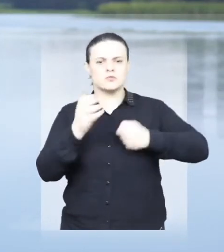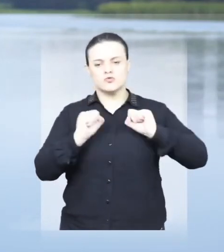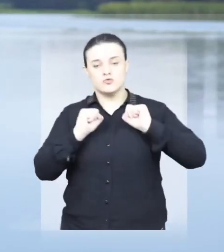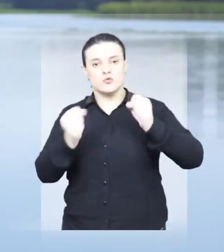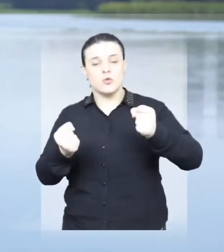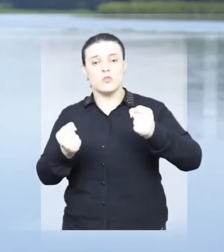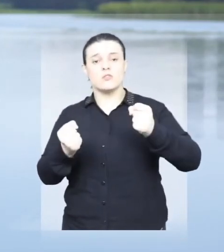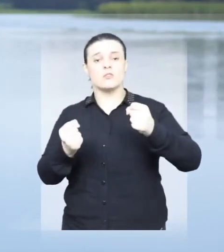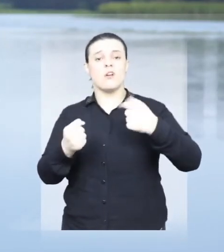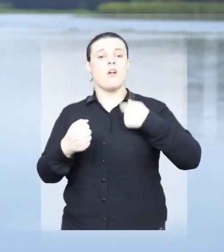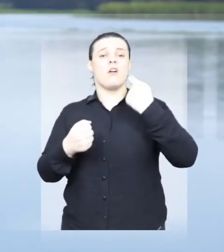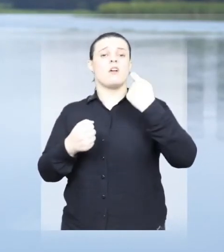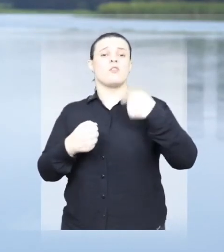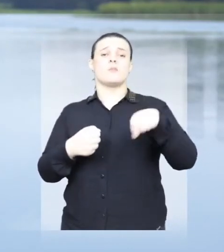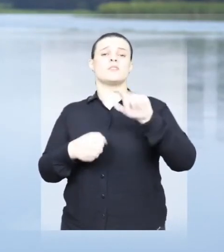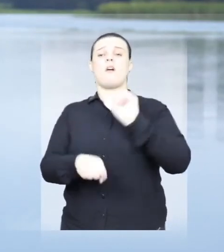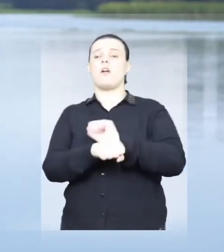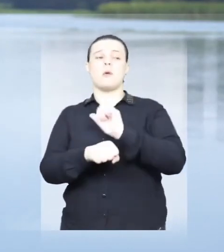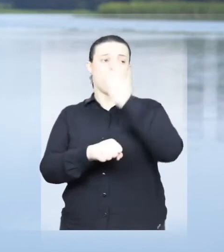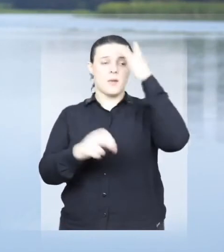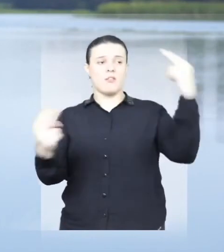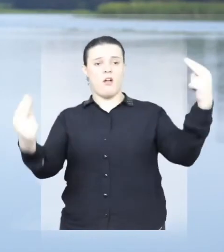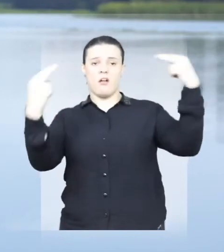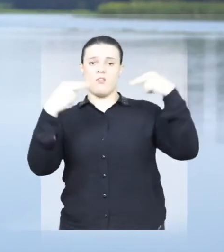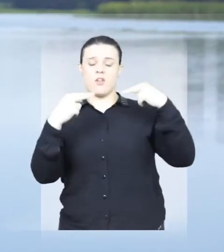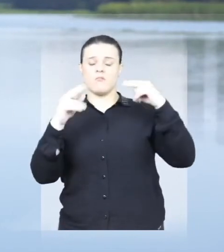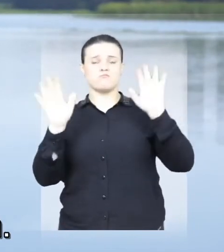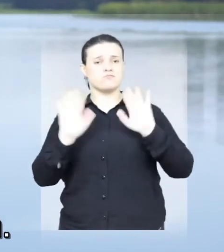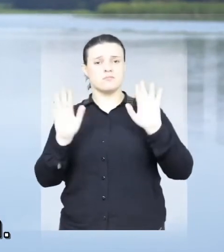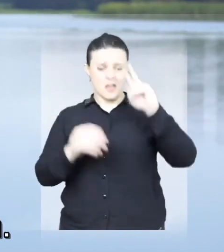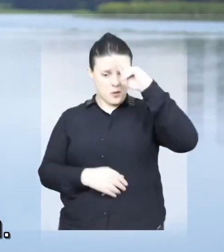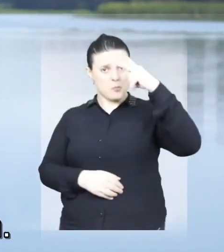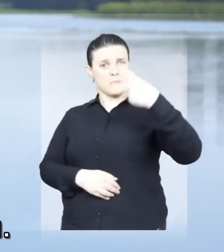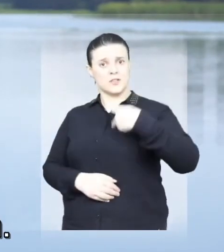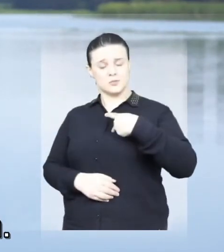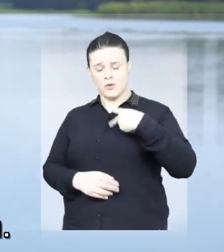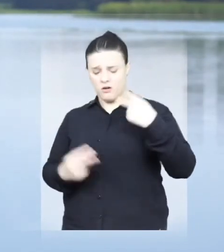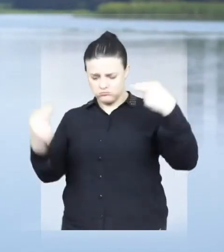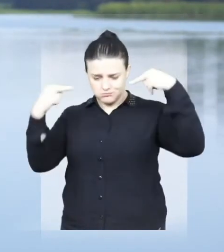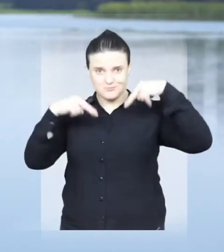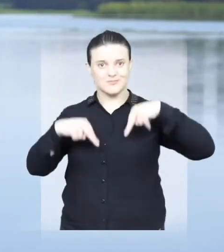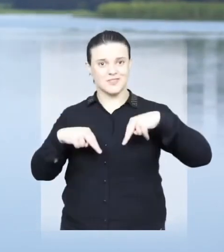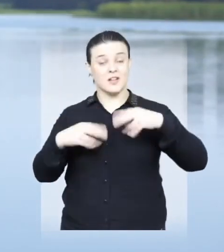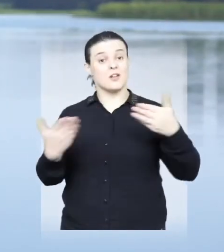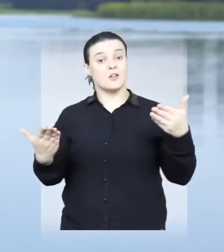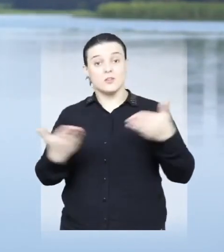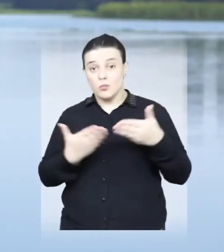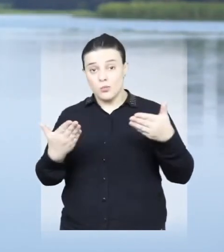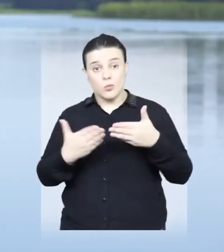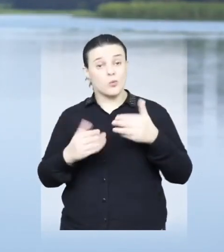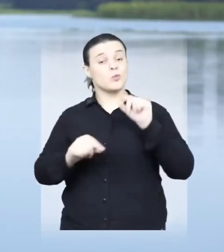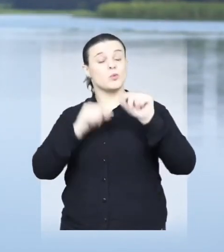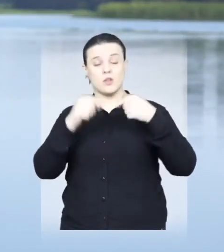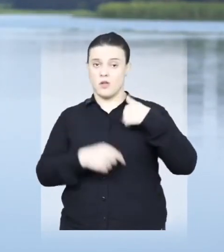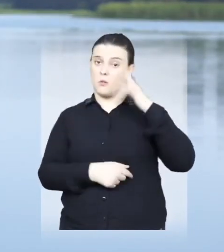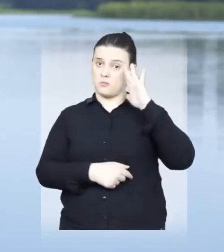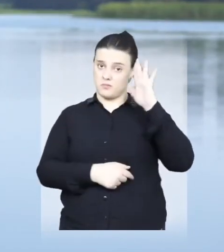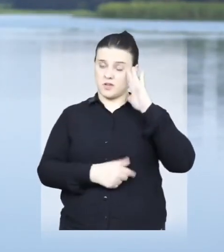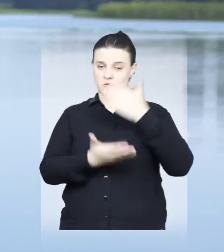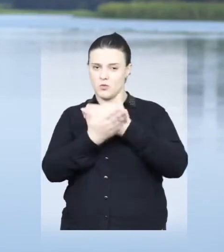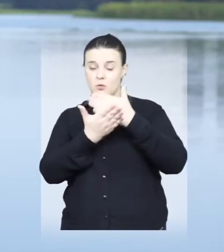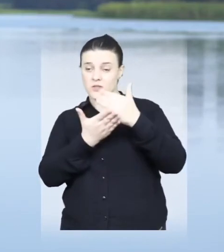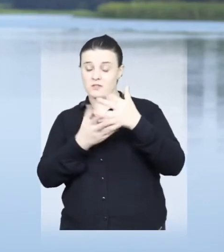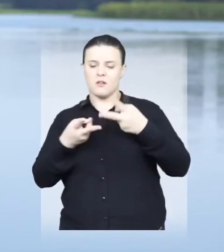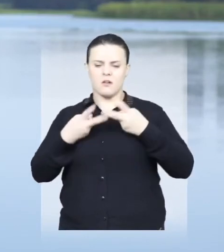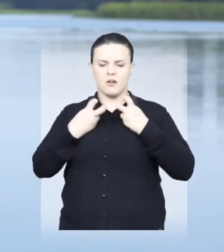lutar com isso, você não tem que esperar que o outro te enxergue assim. Você tem que se enxergar assim. Então cabe hoje, o